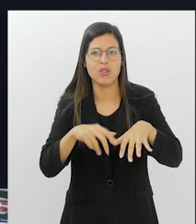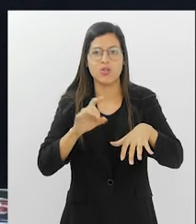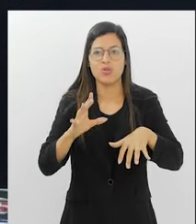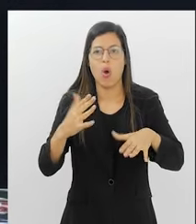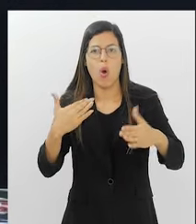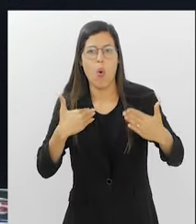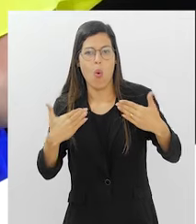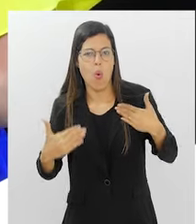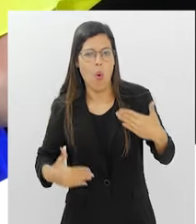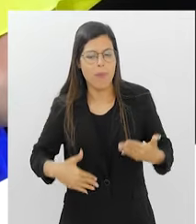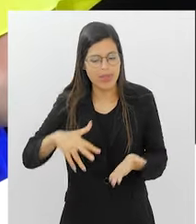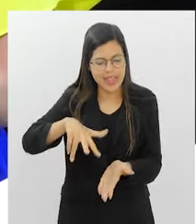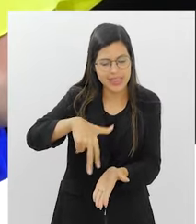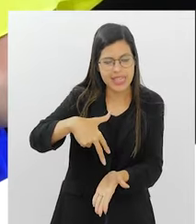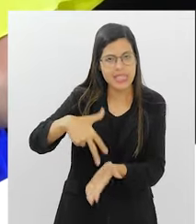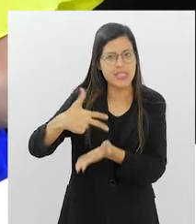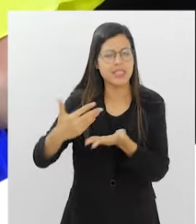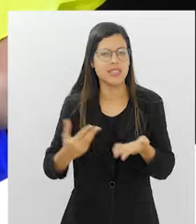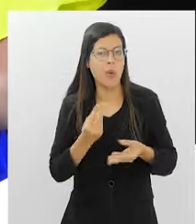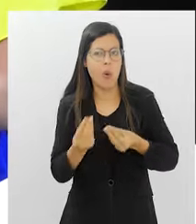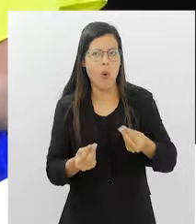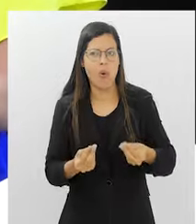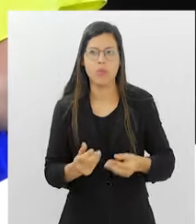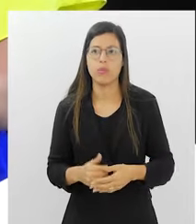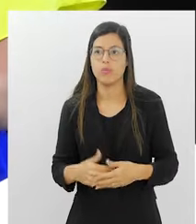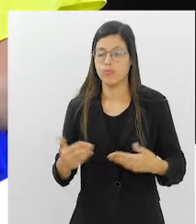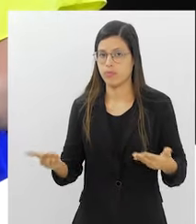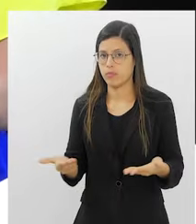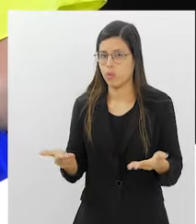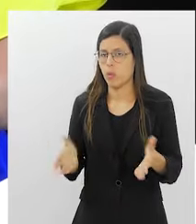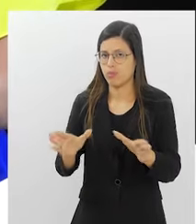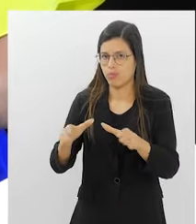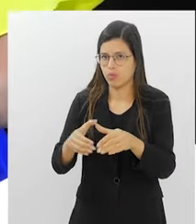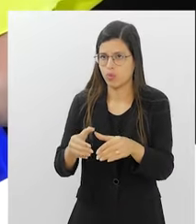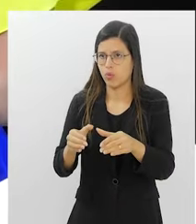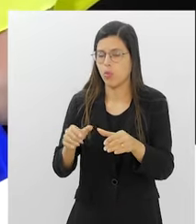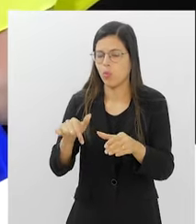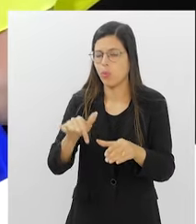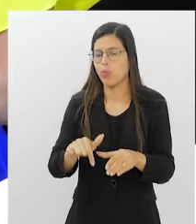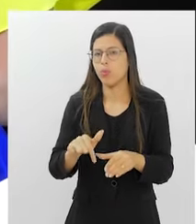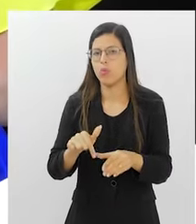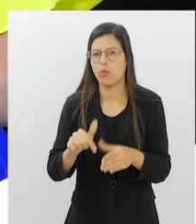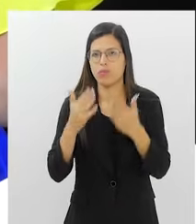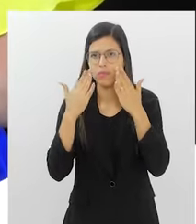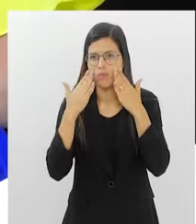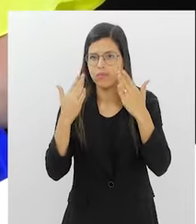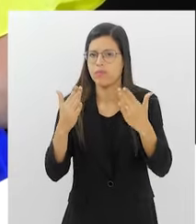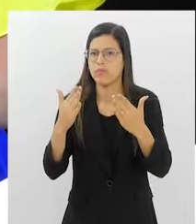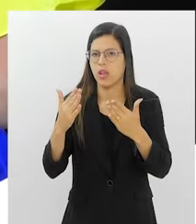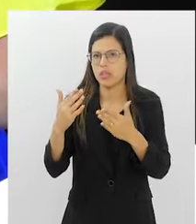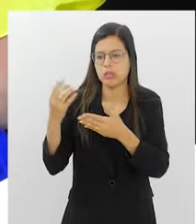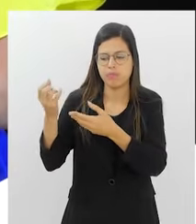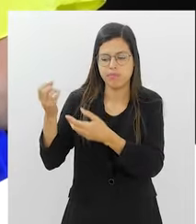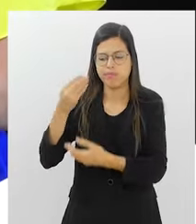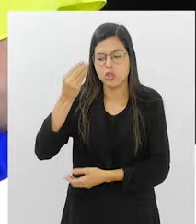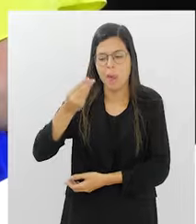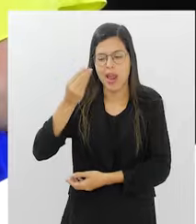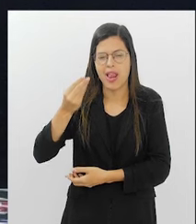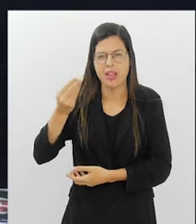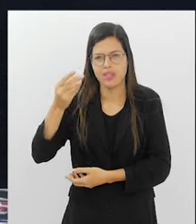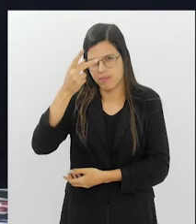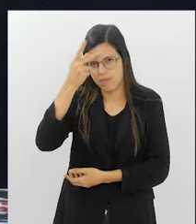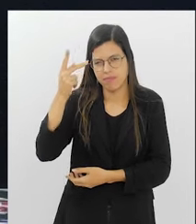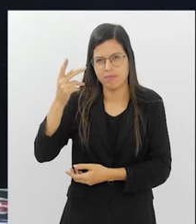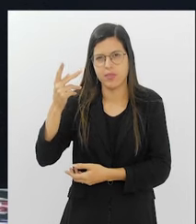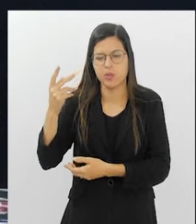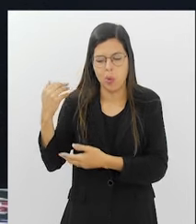no corpo no corporal na dança chegando agora no grupo especial a gente escutou bastante a galera que já tá aí há bastante tempo